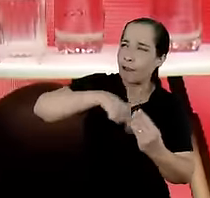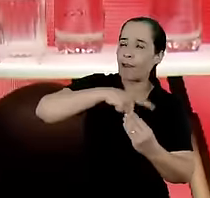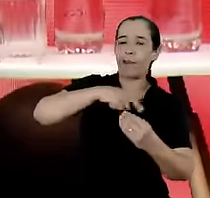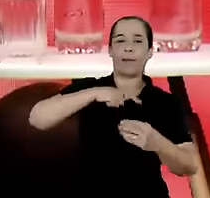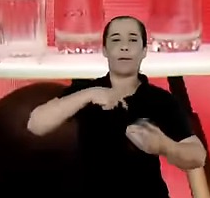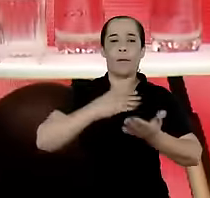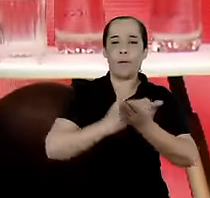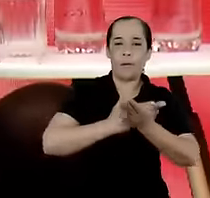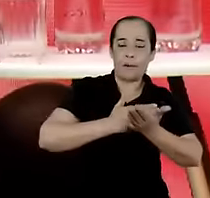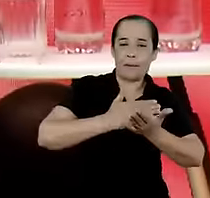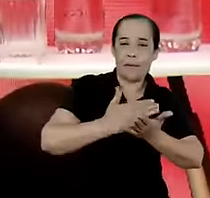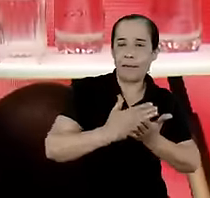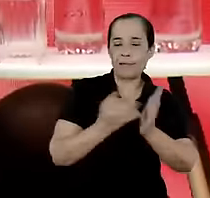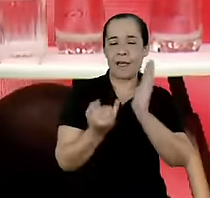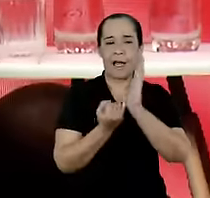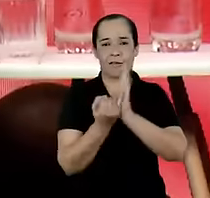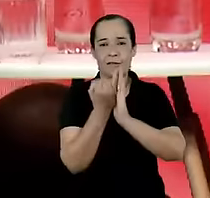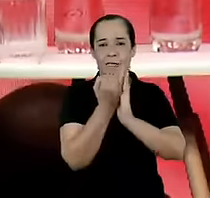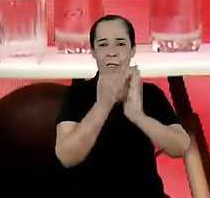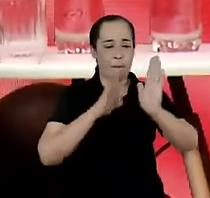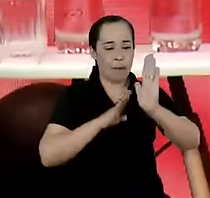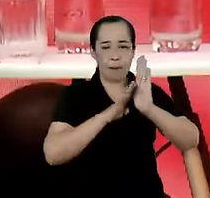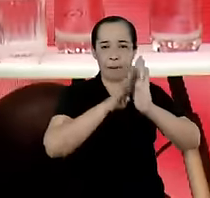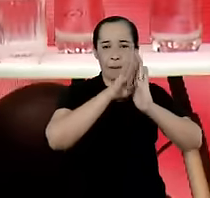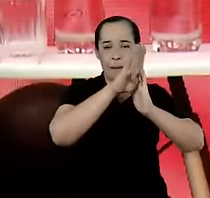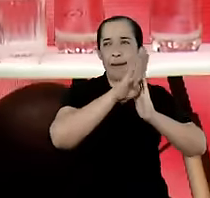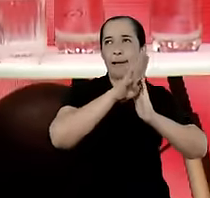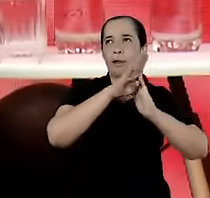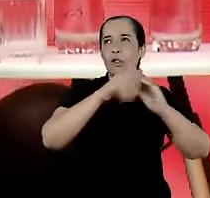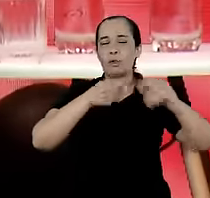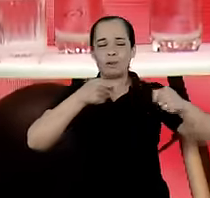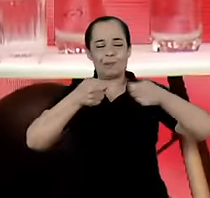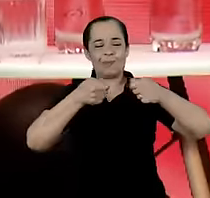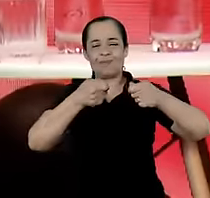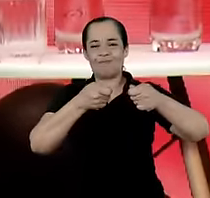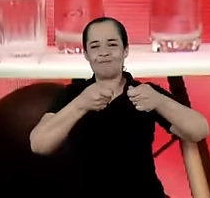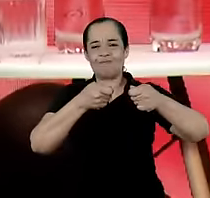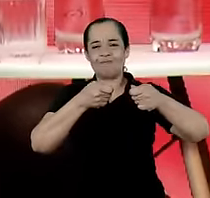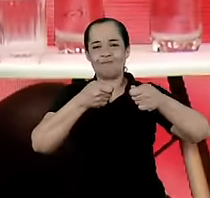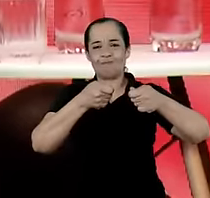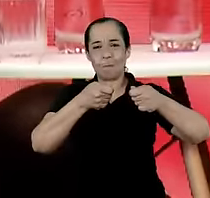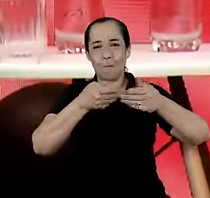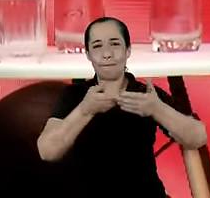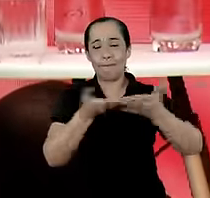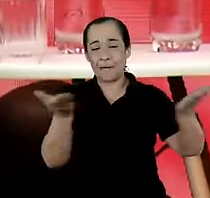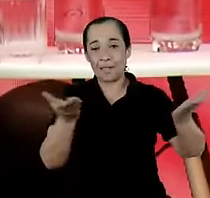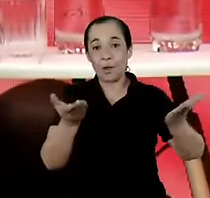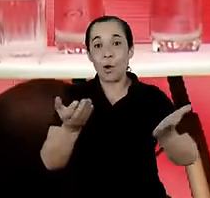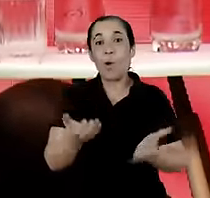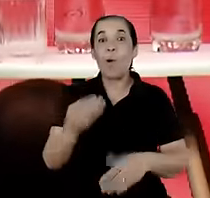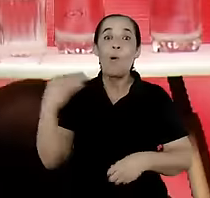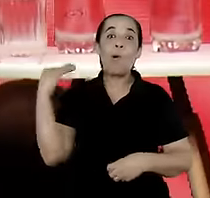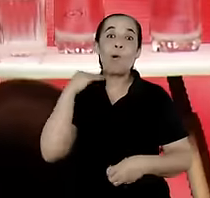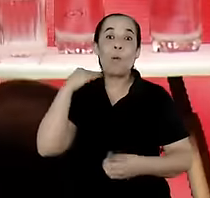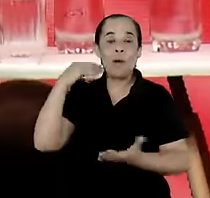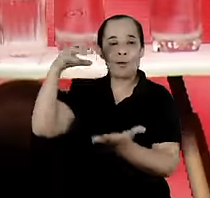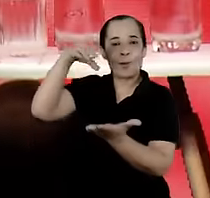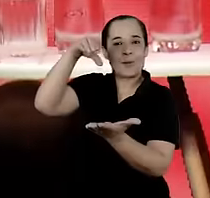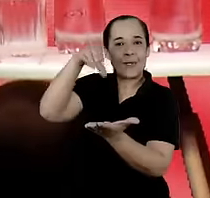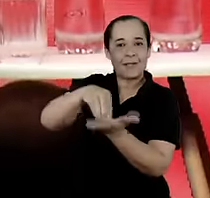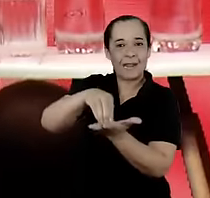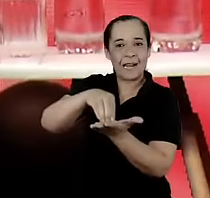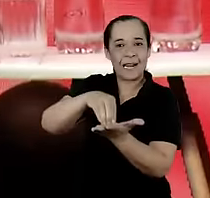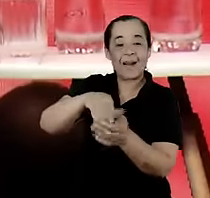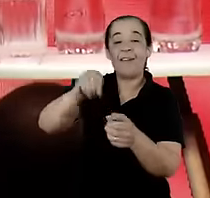a Gerar inflação começa a Gerar algum tipo de desequilíbrio e os bancos centrais acabam subindo juros para combater isso